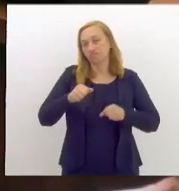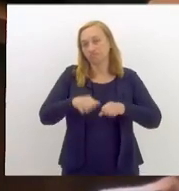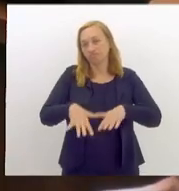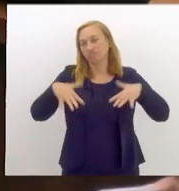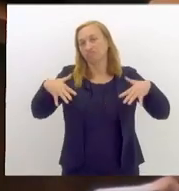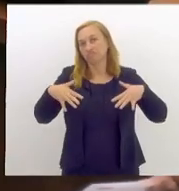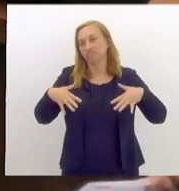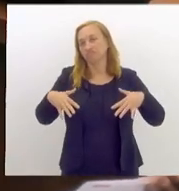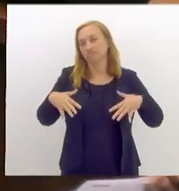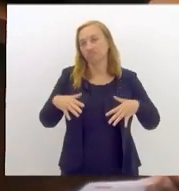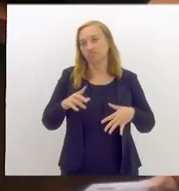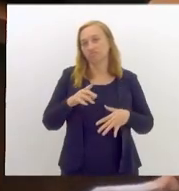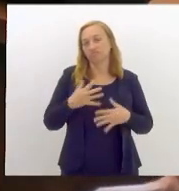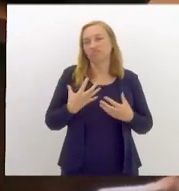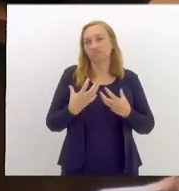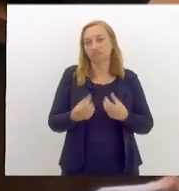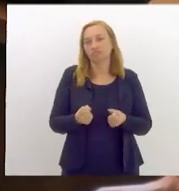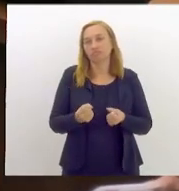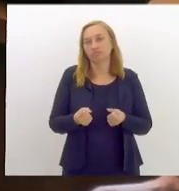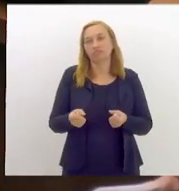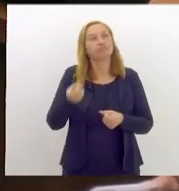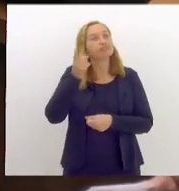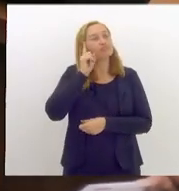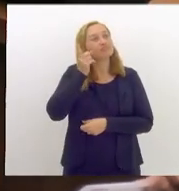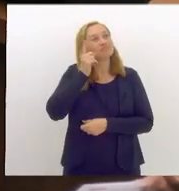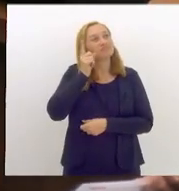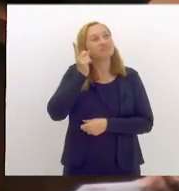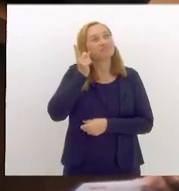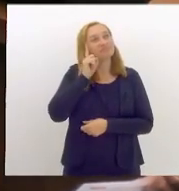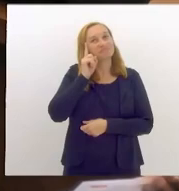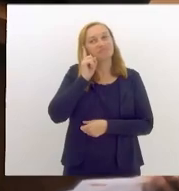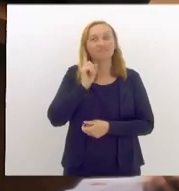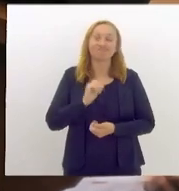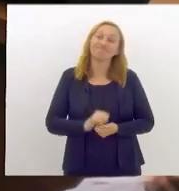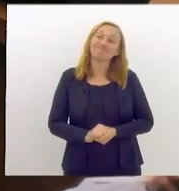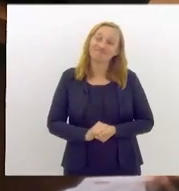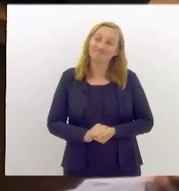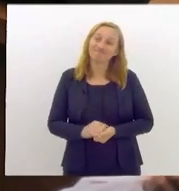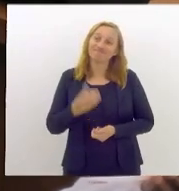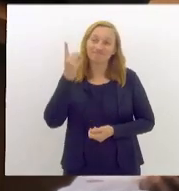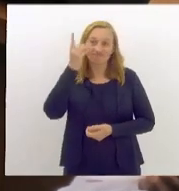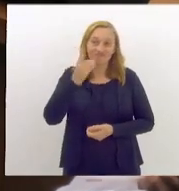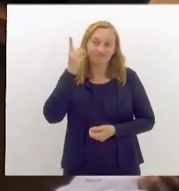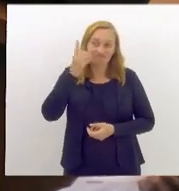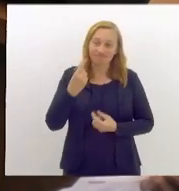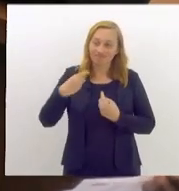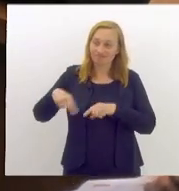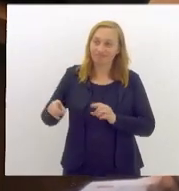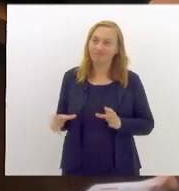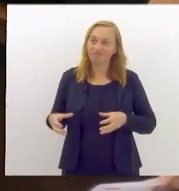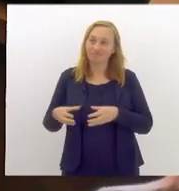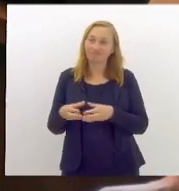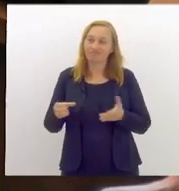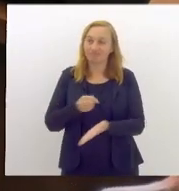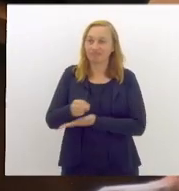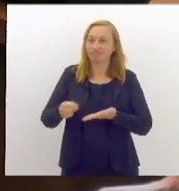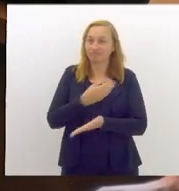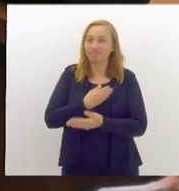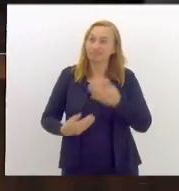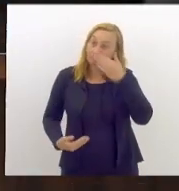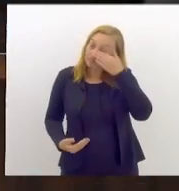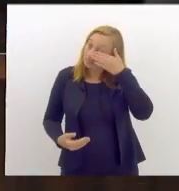que eu recebo que eu recebo todos os dias dos deputados da base do governo